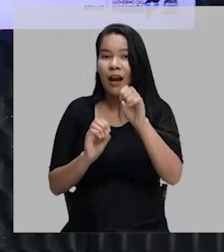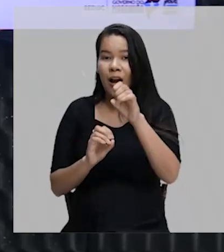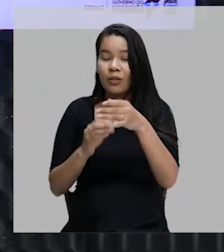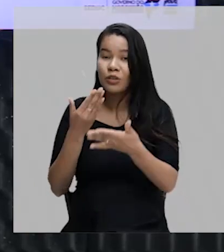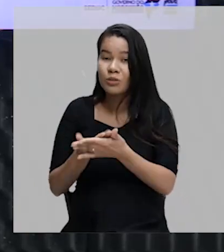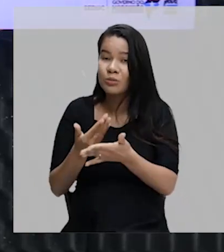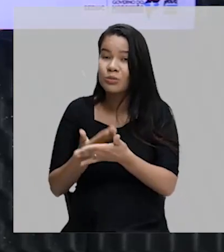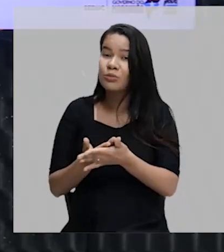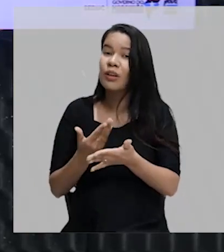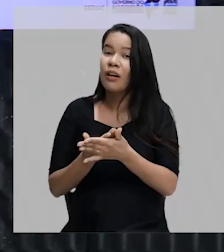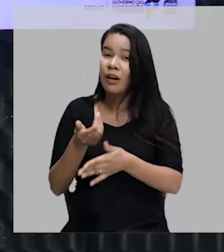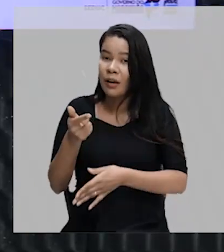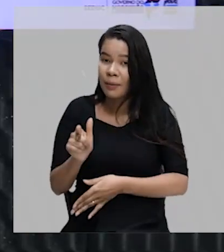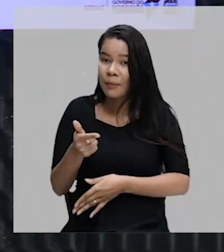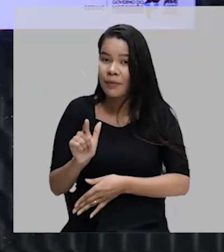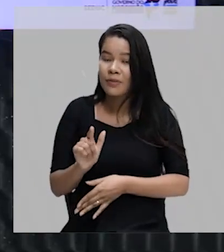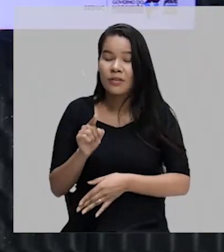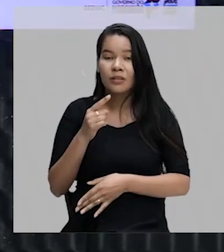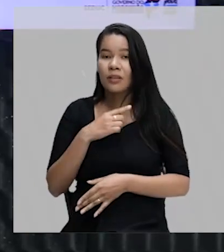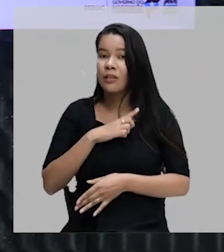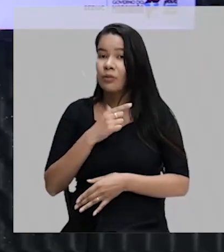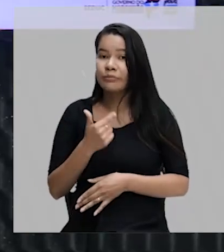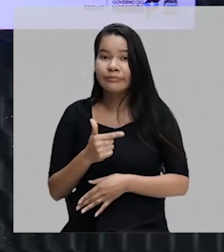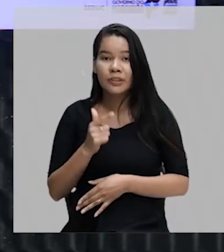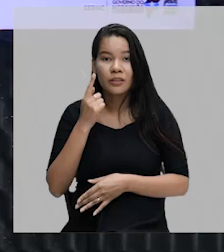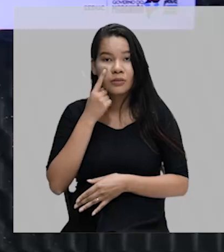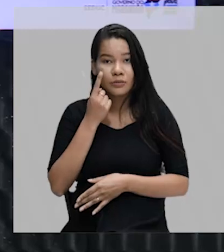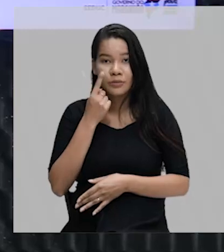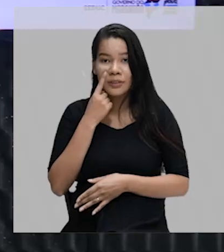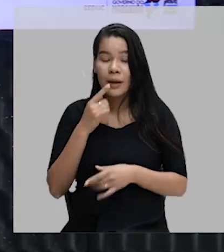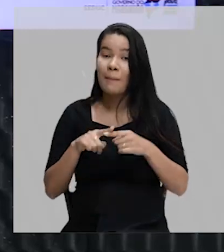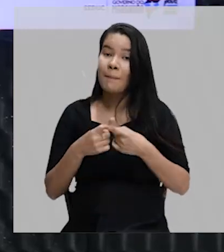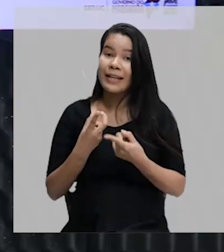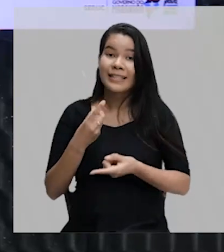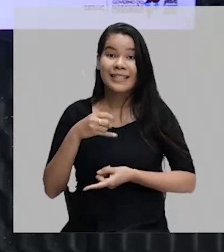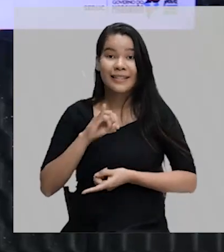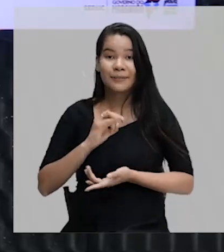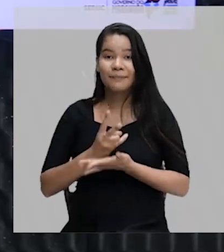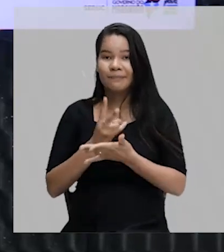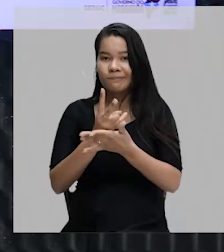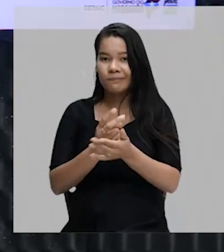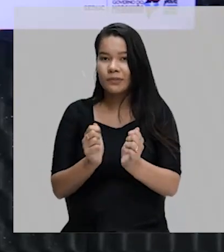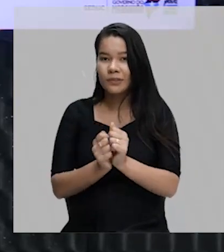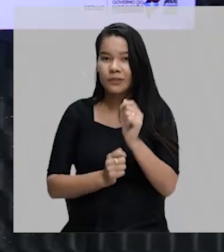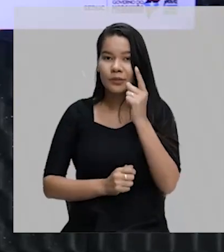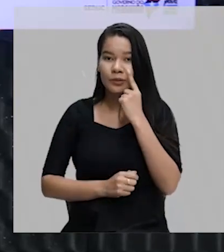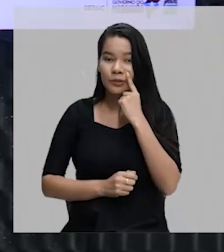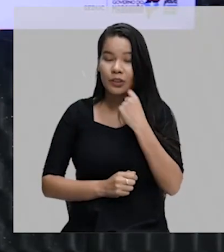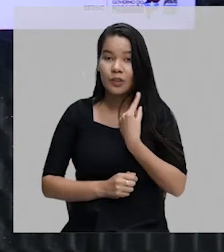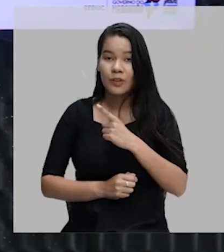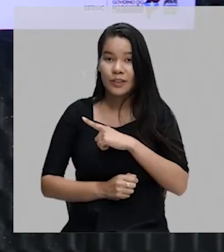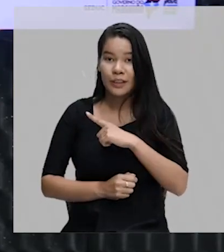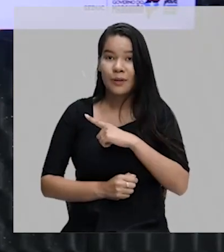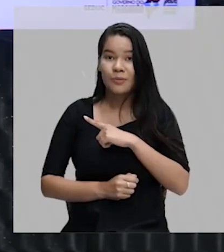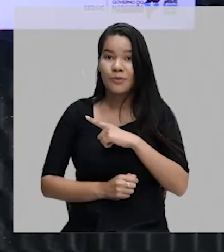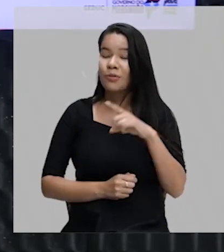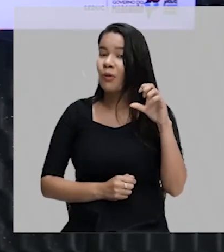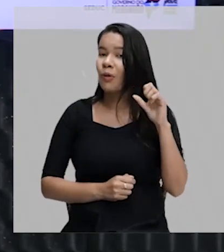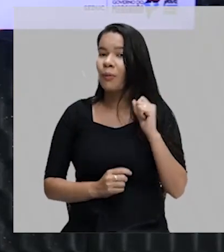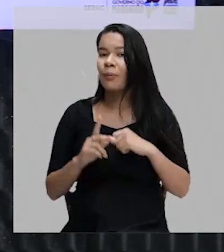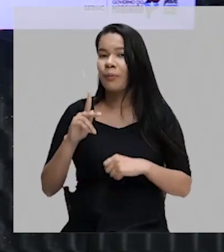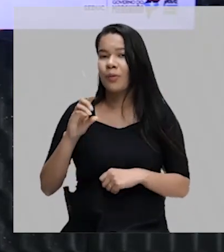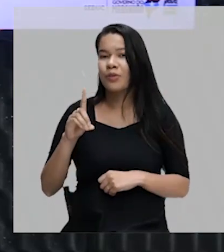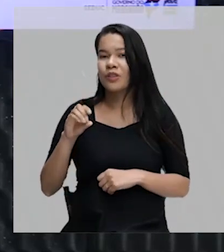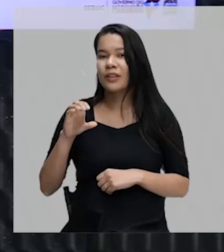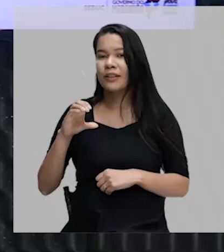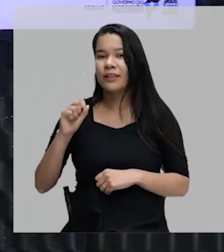para que você não fique em dúvida. Ainda teve dúvida? Temos os podcasts lá no Spotify